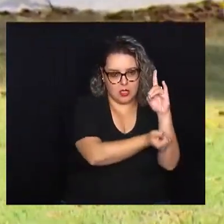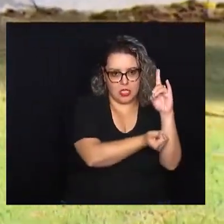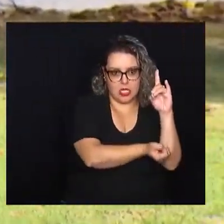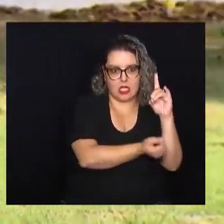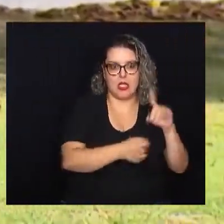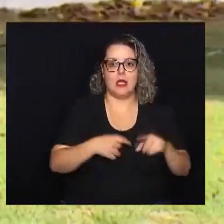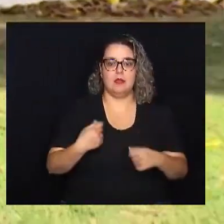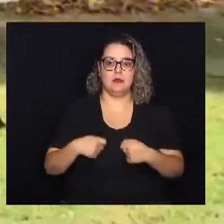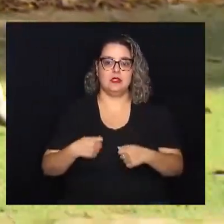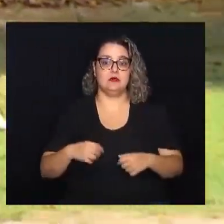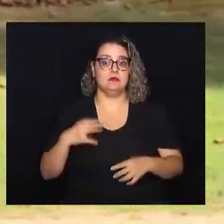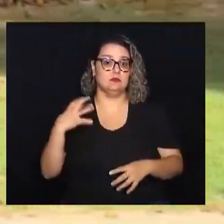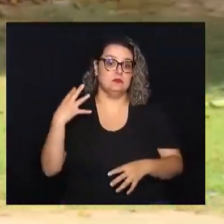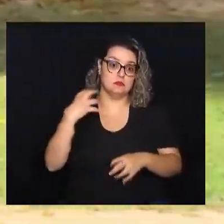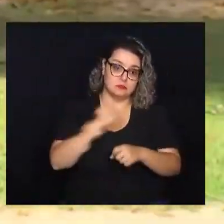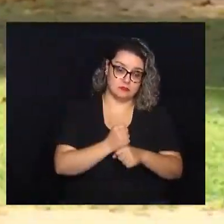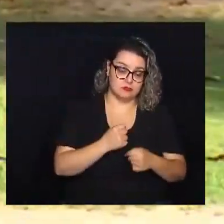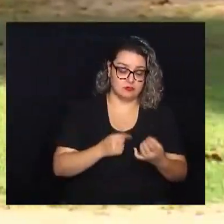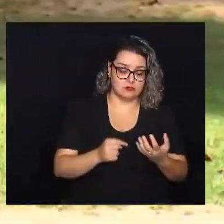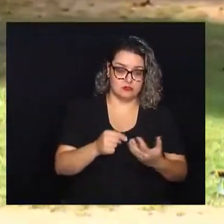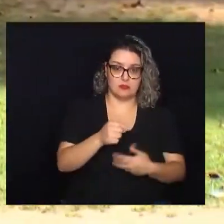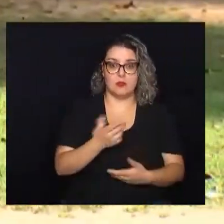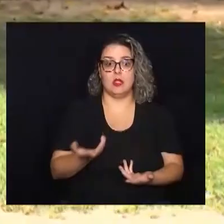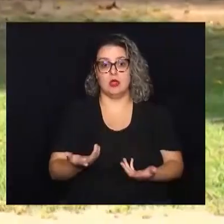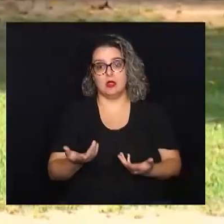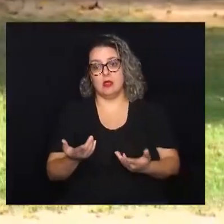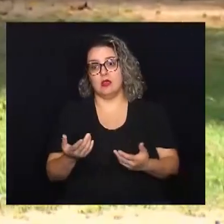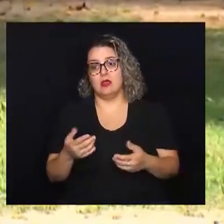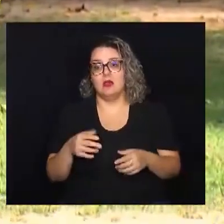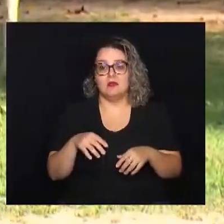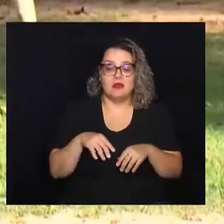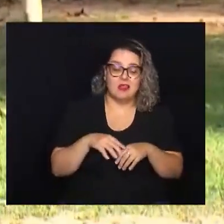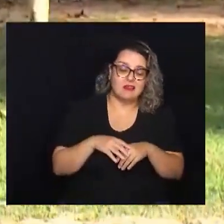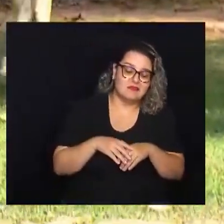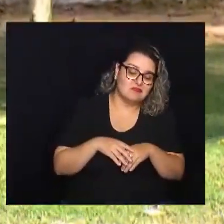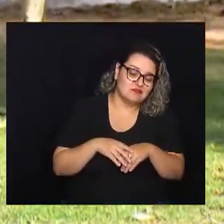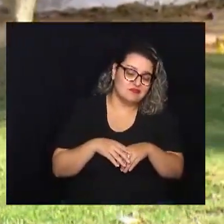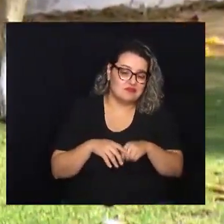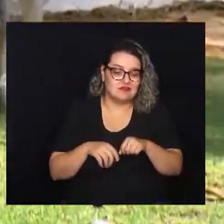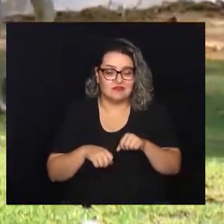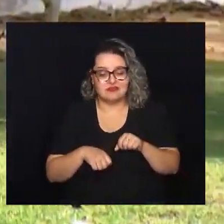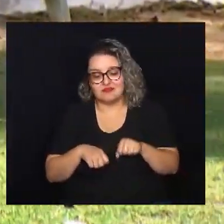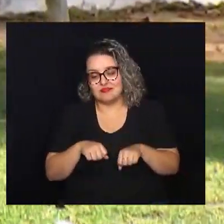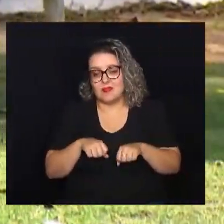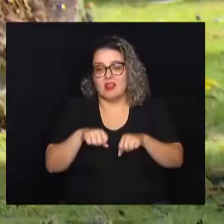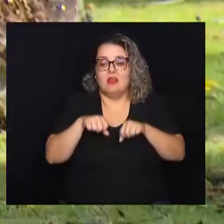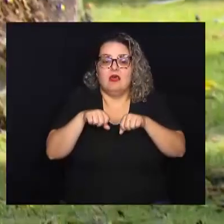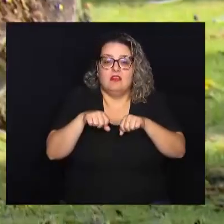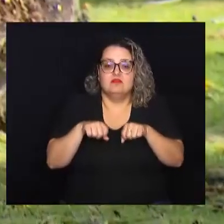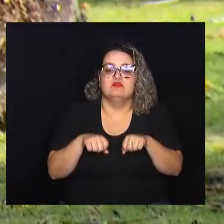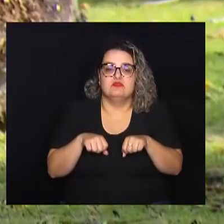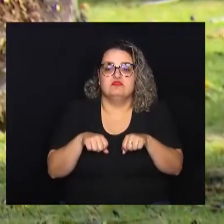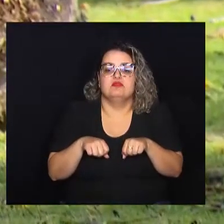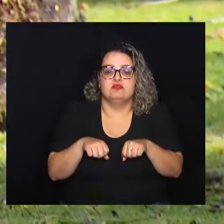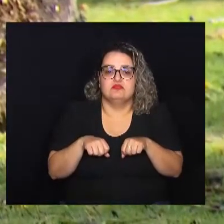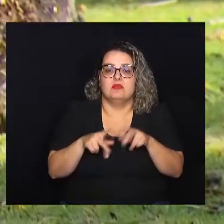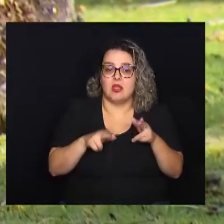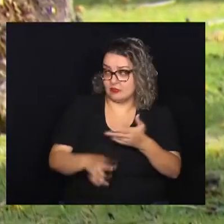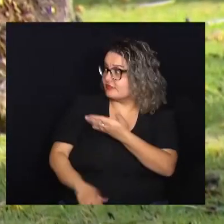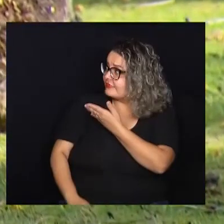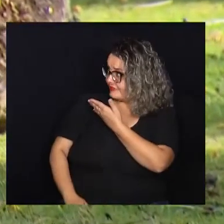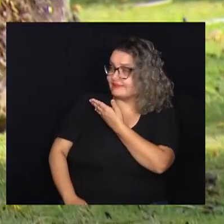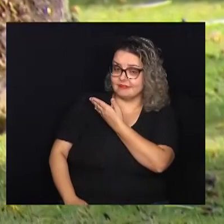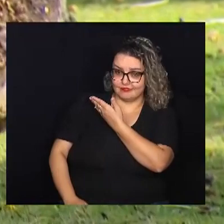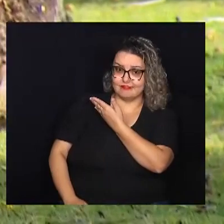contabilizar o tempo e Elas começam a ficar a elas começa a ficar mais tempo sentada fazer igual elas a gente pode